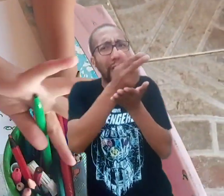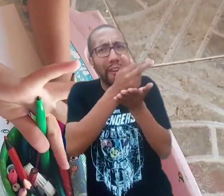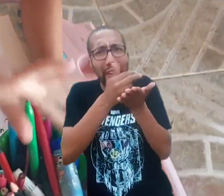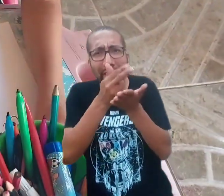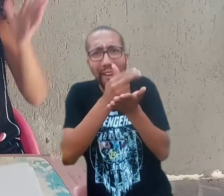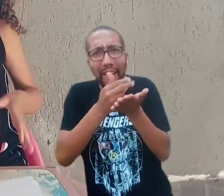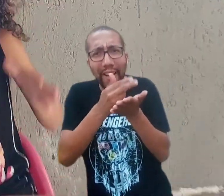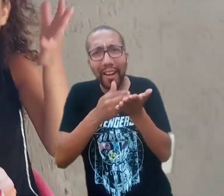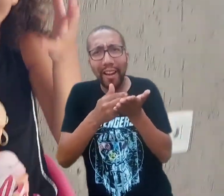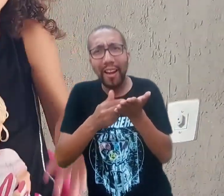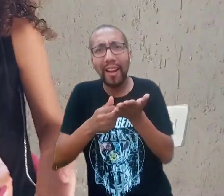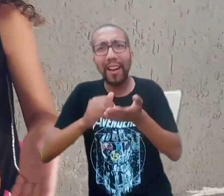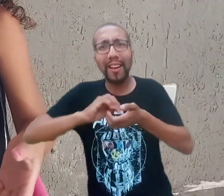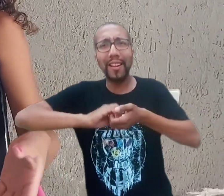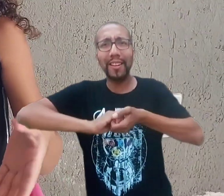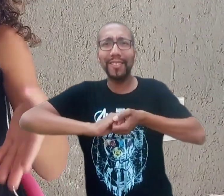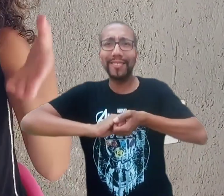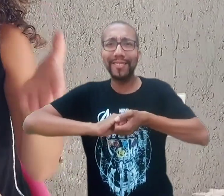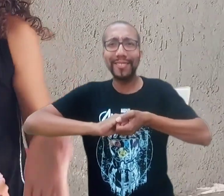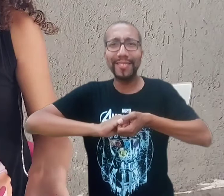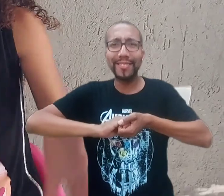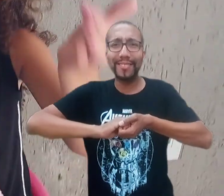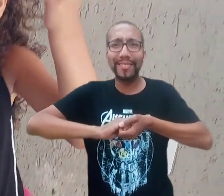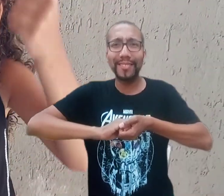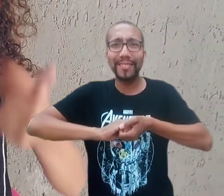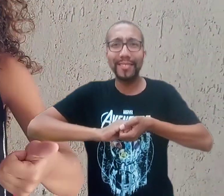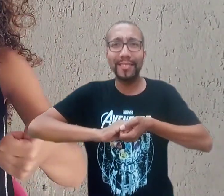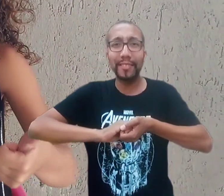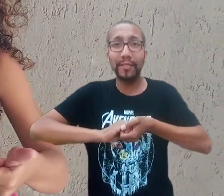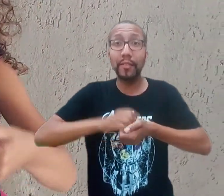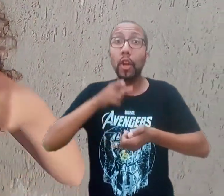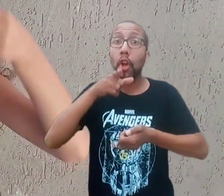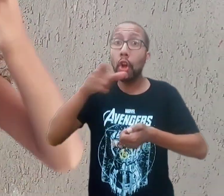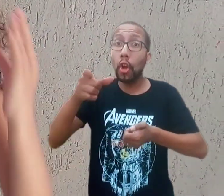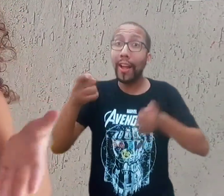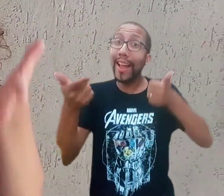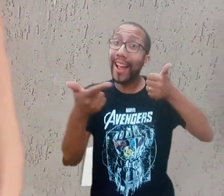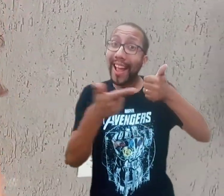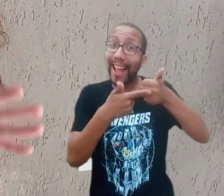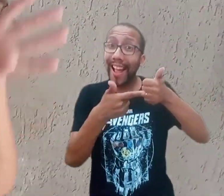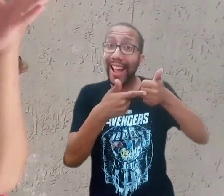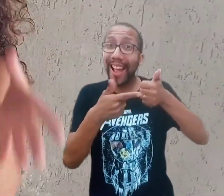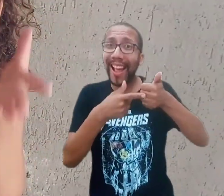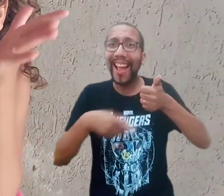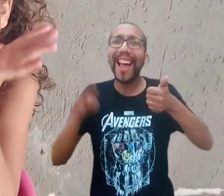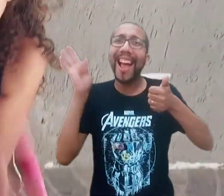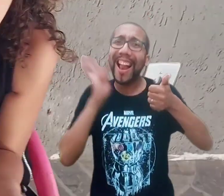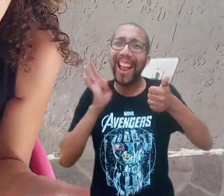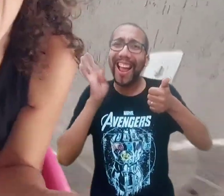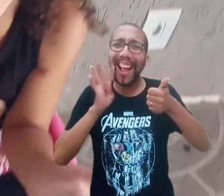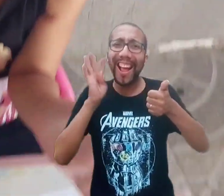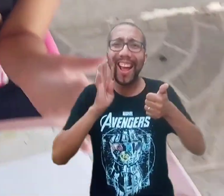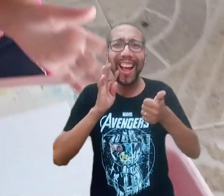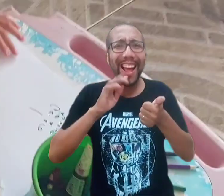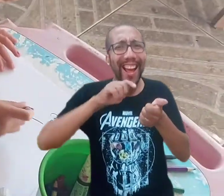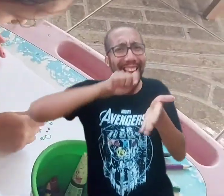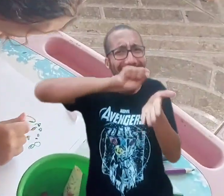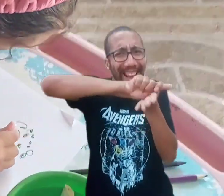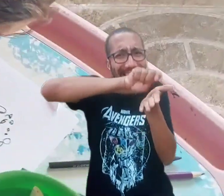Agora, se você gostou de desenhar, deixa o like e é muito legal desenhar.